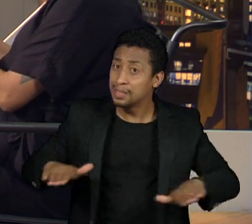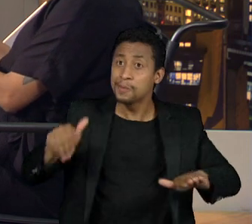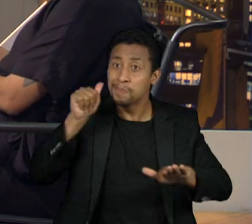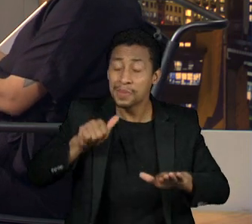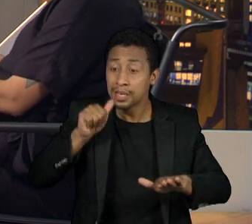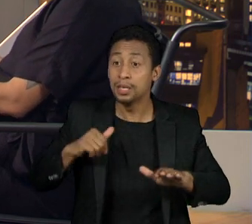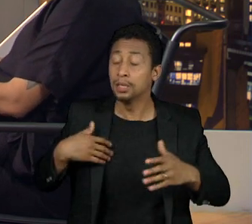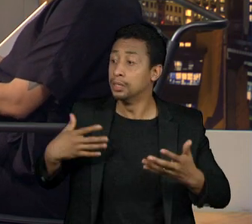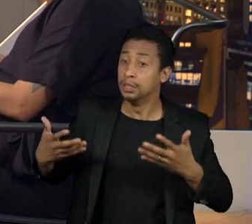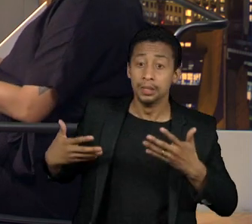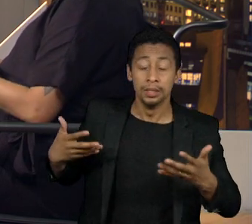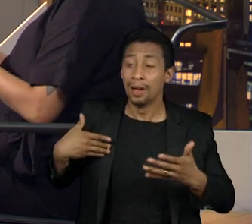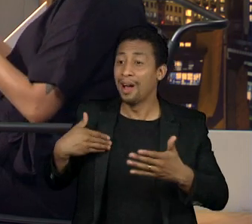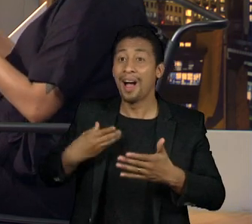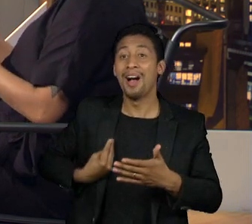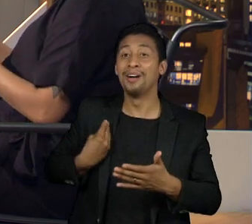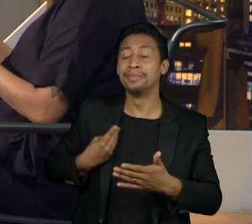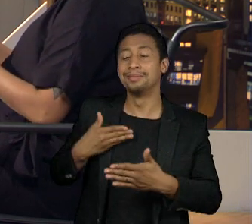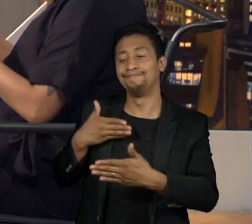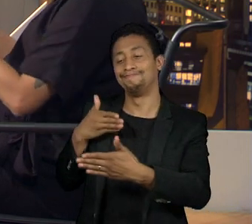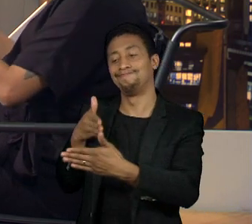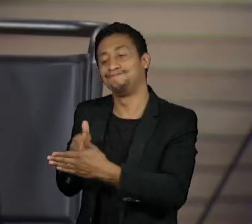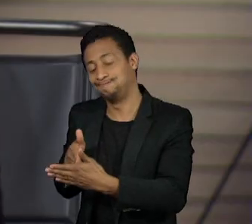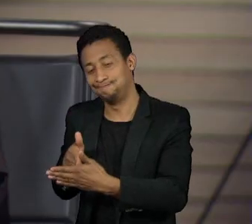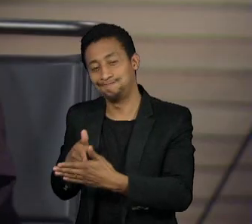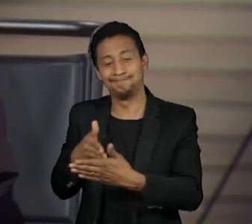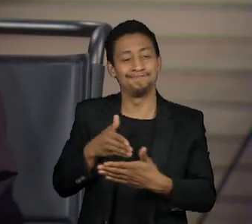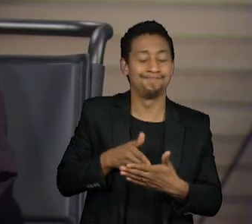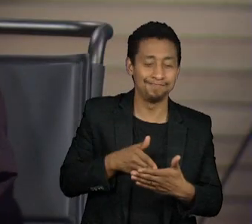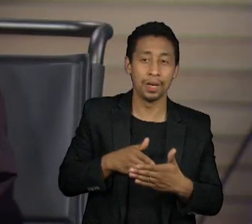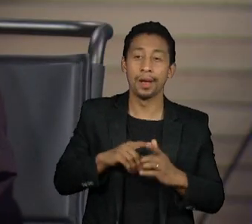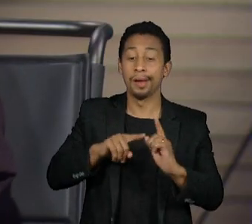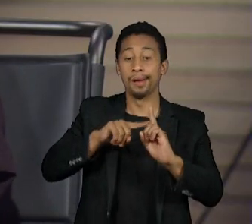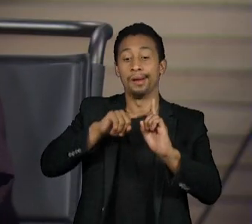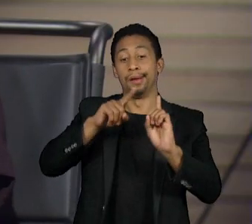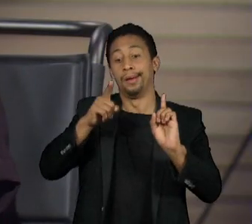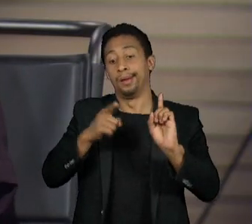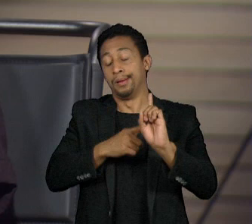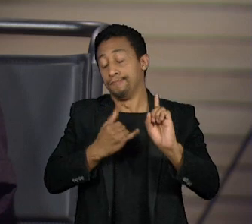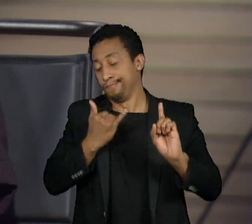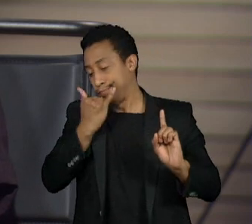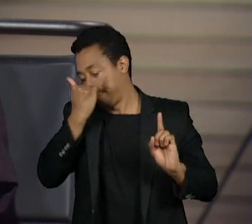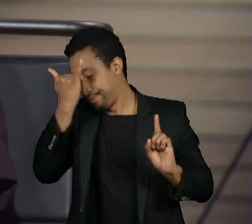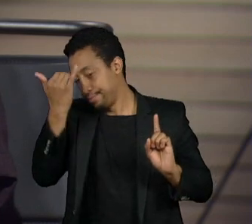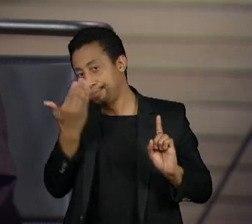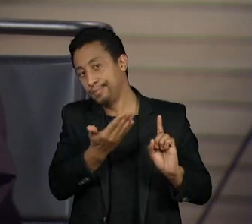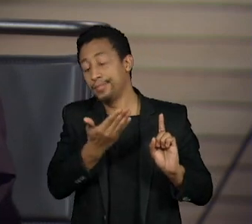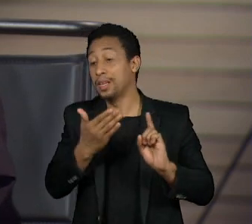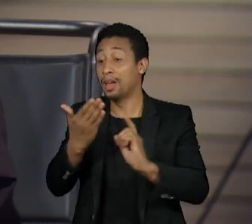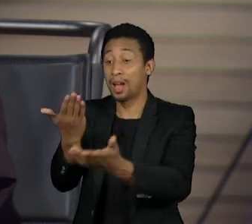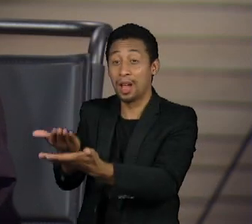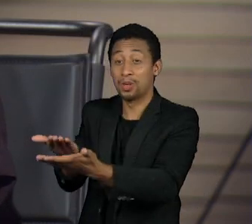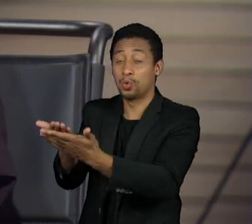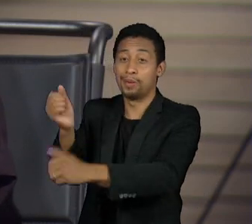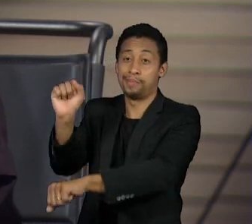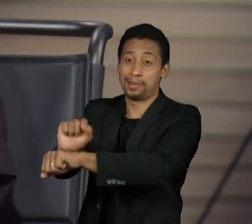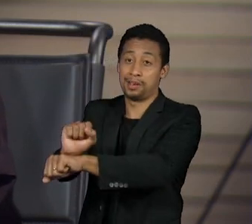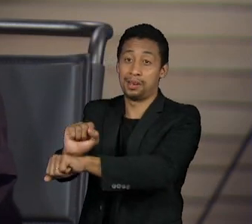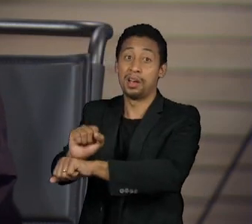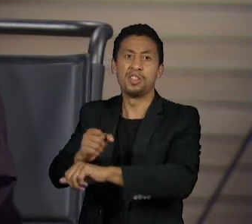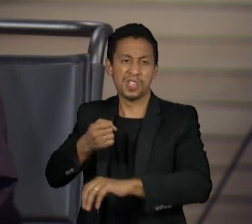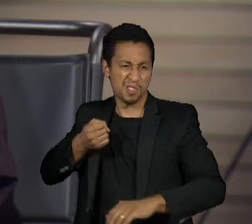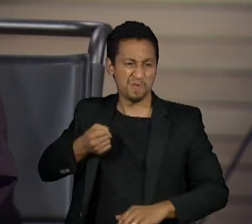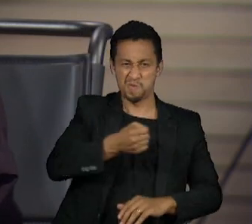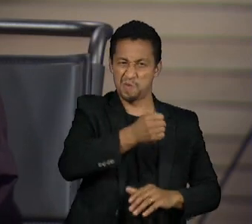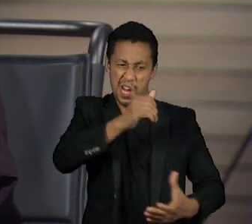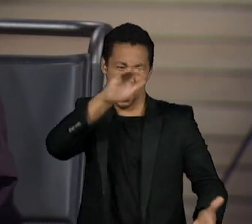ali paralisando as suas vidas, né? São meninas que, diante de uma gravidez, muitas vezes elas precisam deixar de estudar, diante do casamento, né?